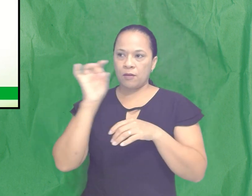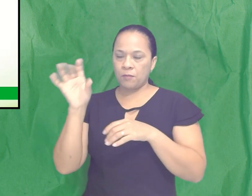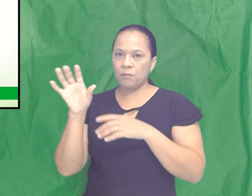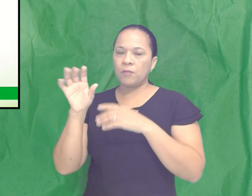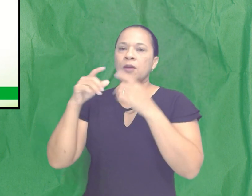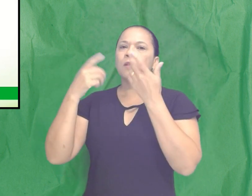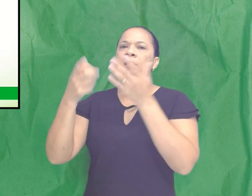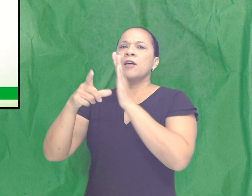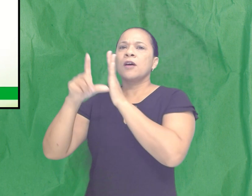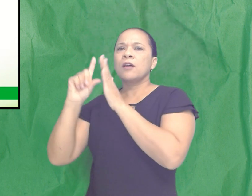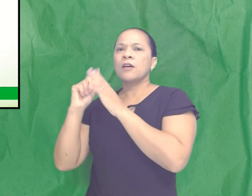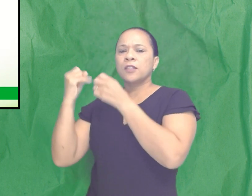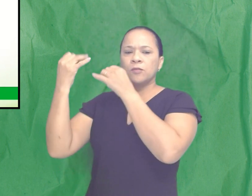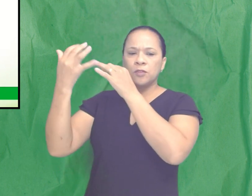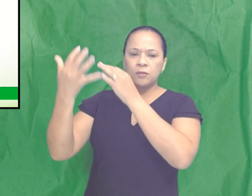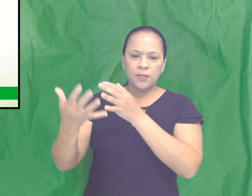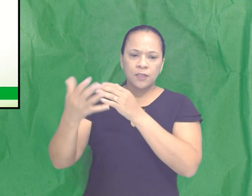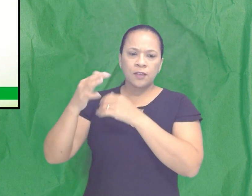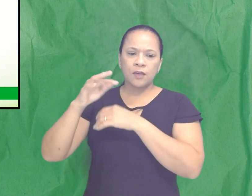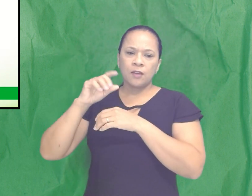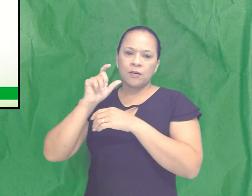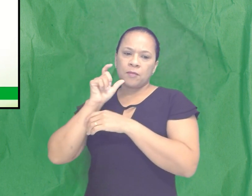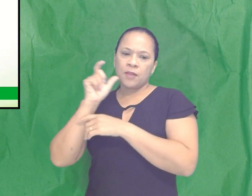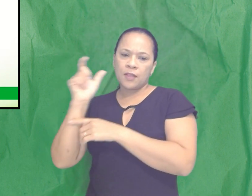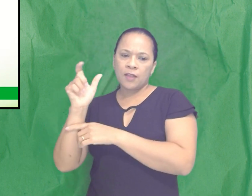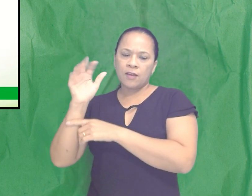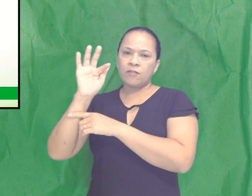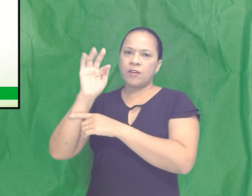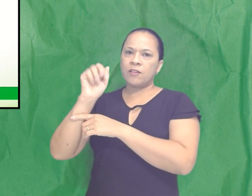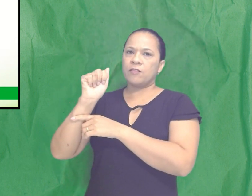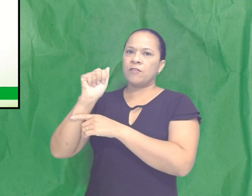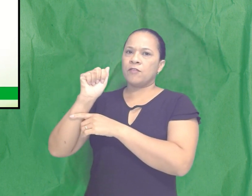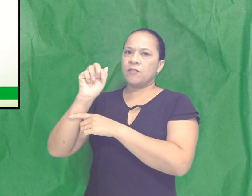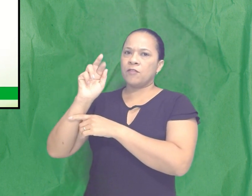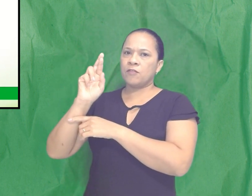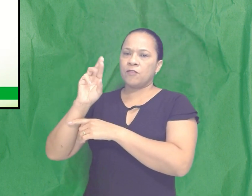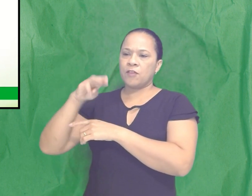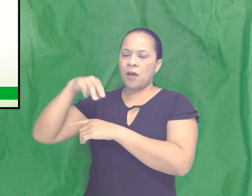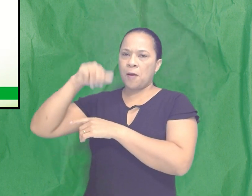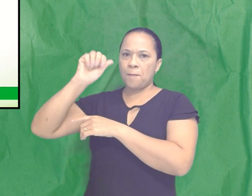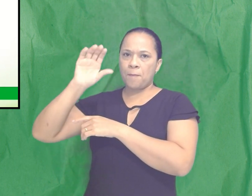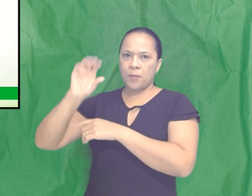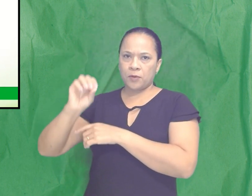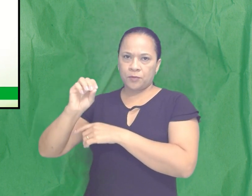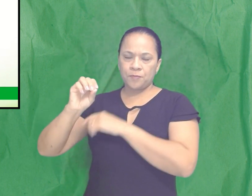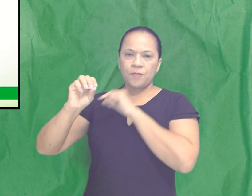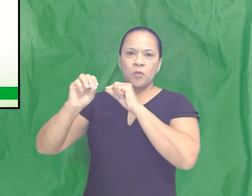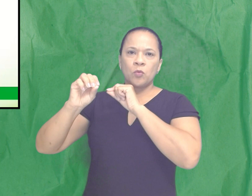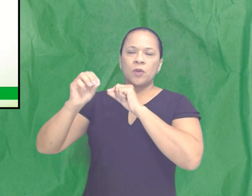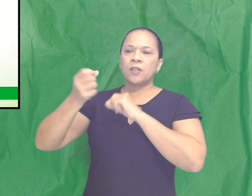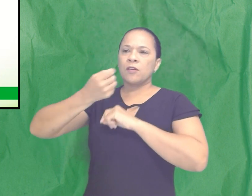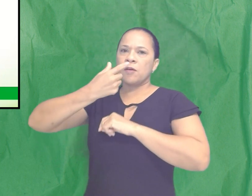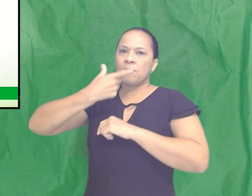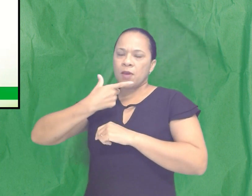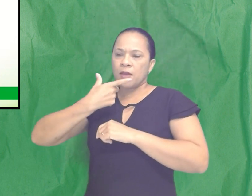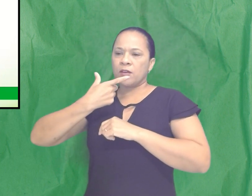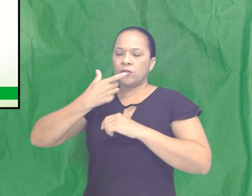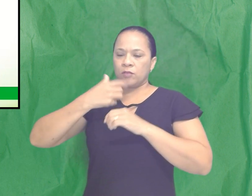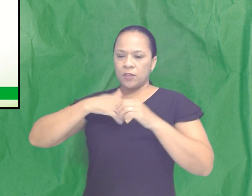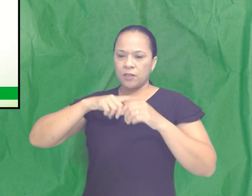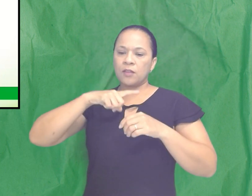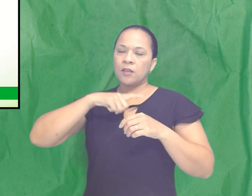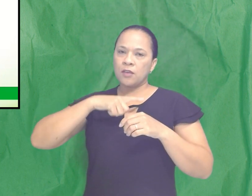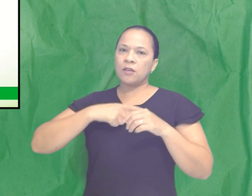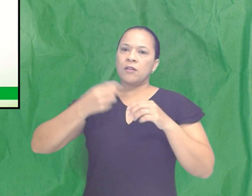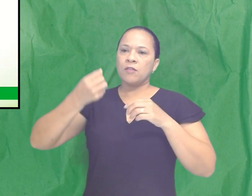Fármaco é a substância com atividade farmacológica que, quando administrada a um organismo, provém efeito